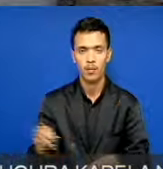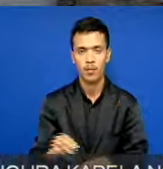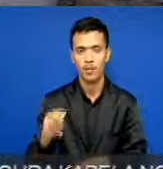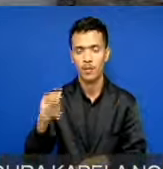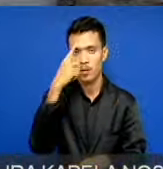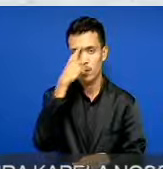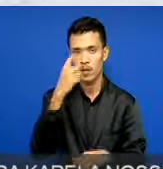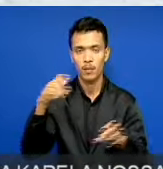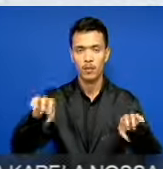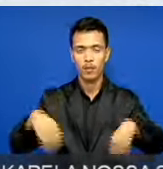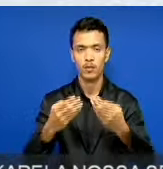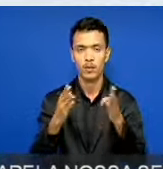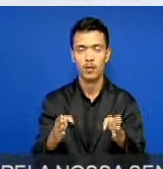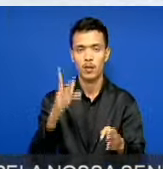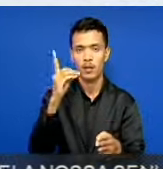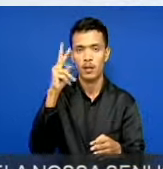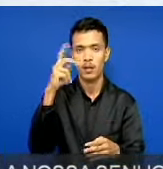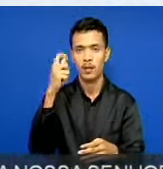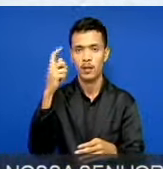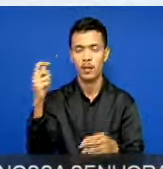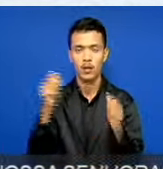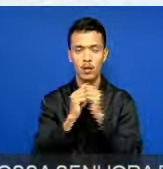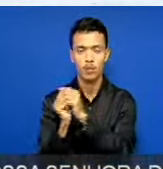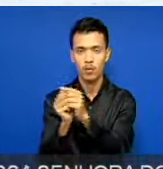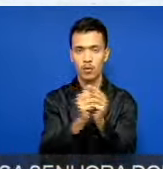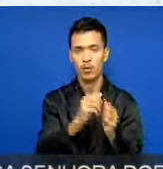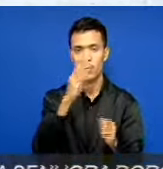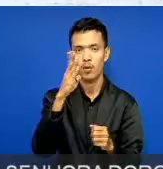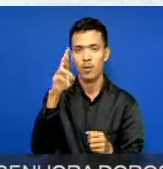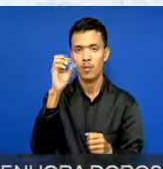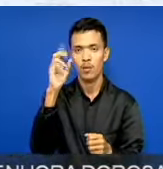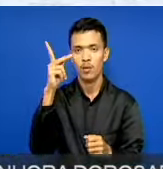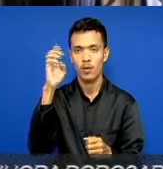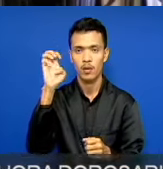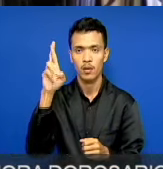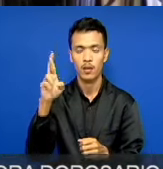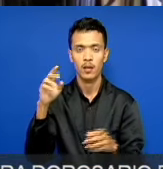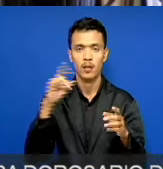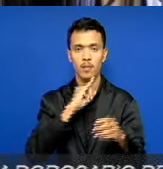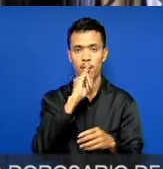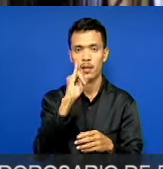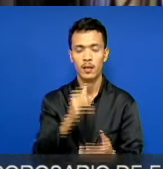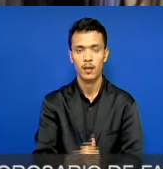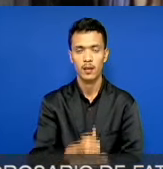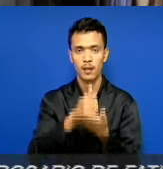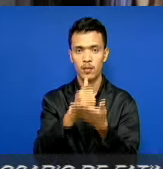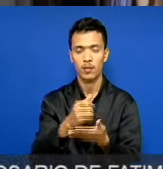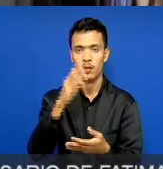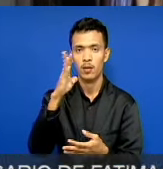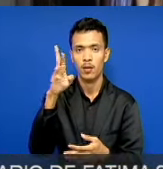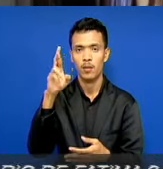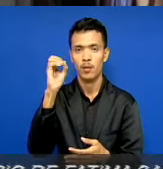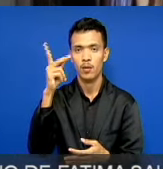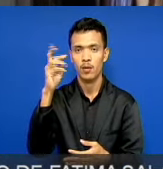Tamba funcionário de NTT Hamutu co broker mac facilita. A primeiro está cara a tene a broker nebe reta um surat licença